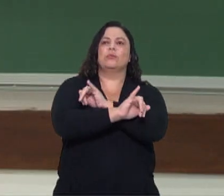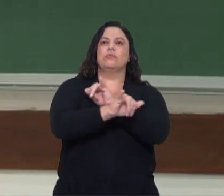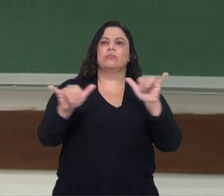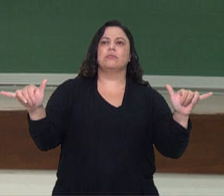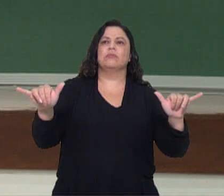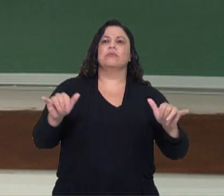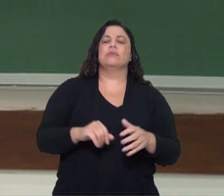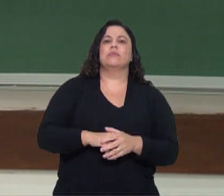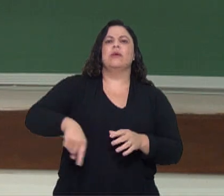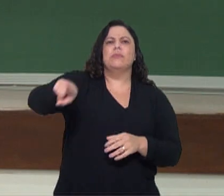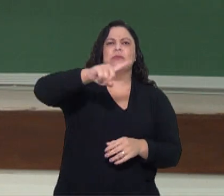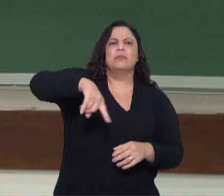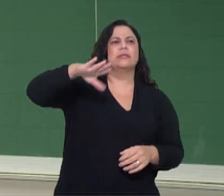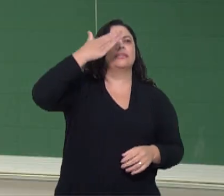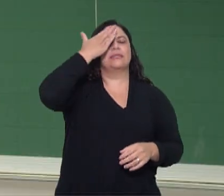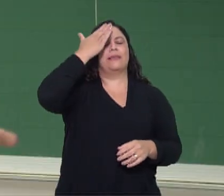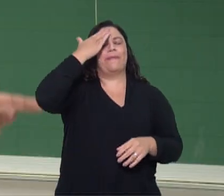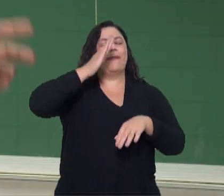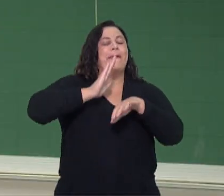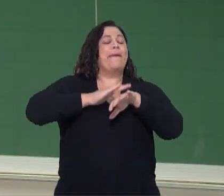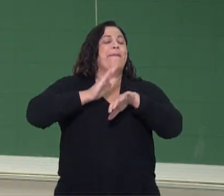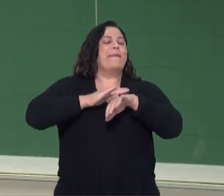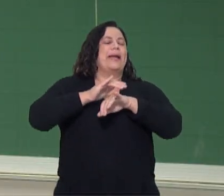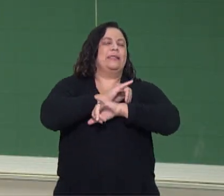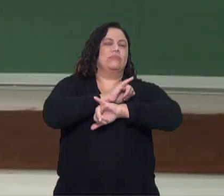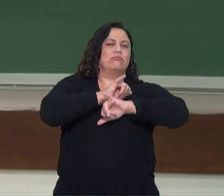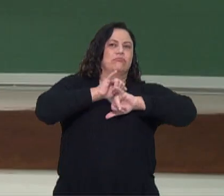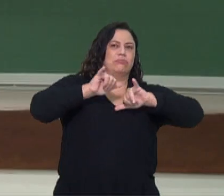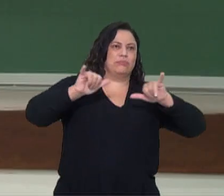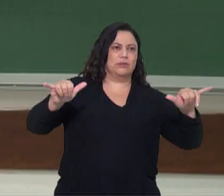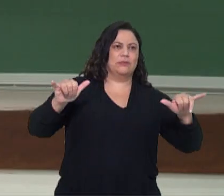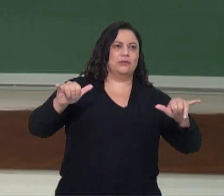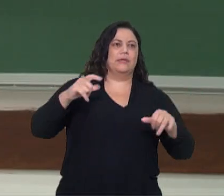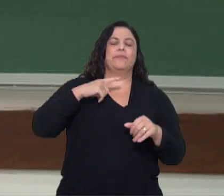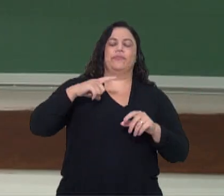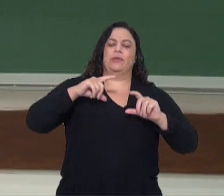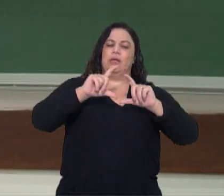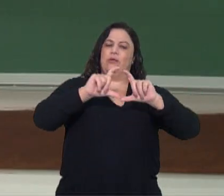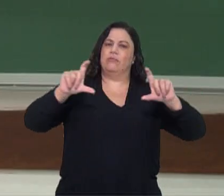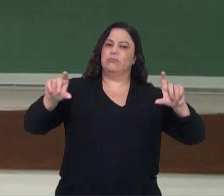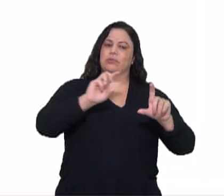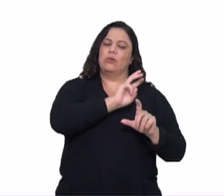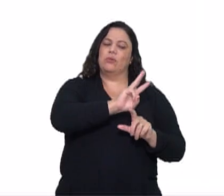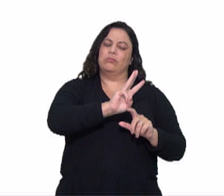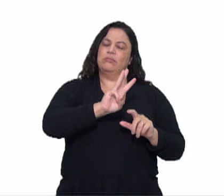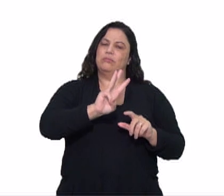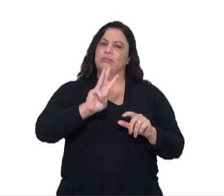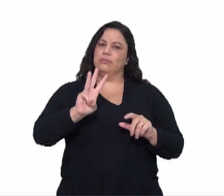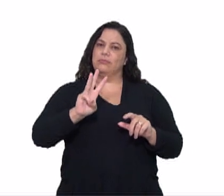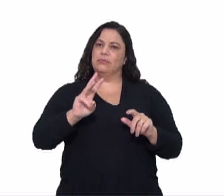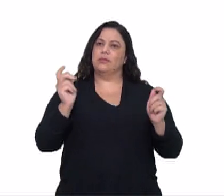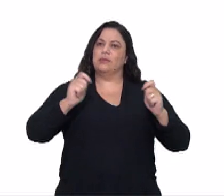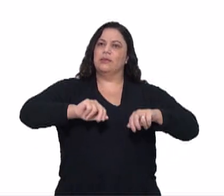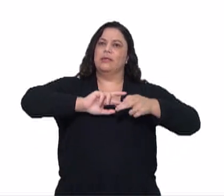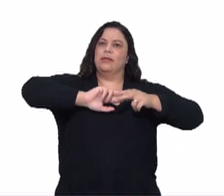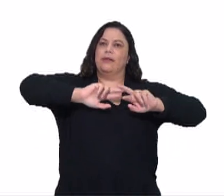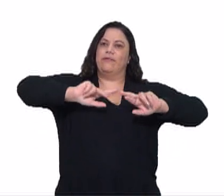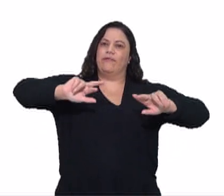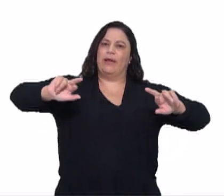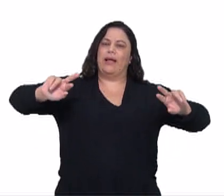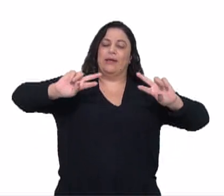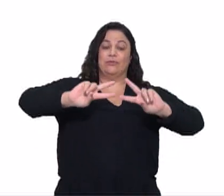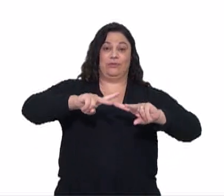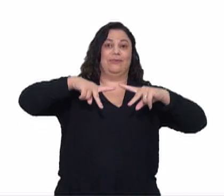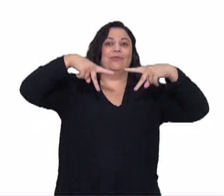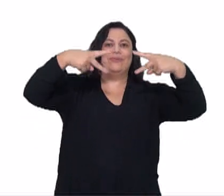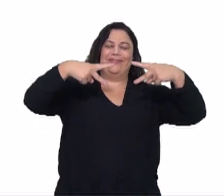Para vocês saberem mais sobre notícia, aqui nós temos um linkzinho que tem vários tipos de notícias, tem